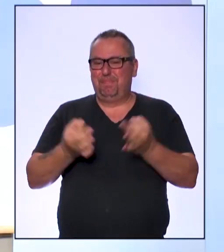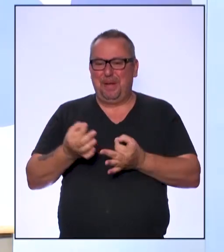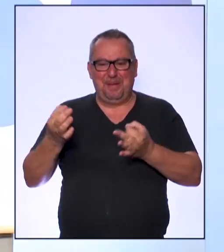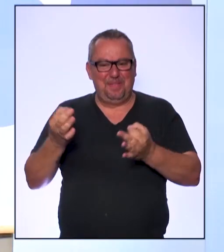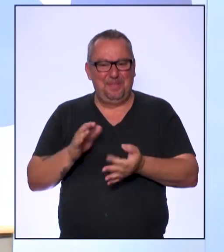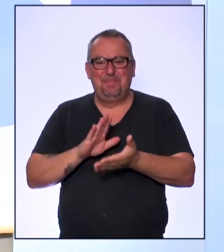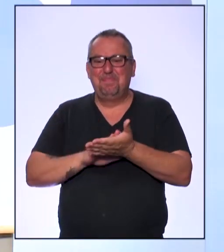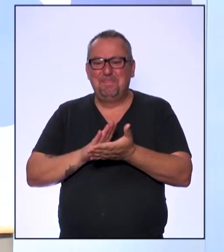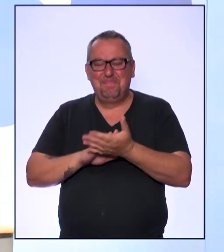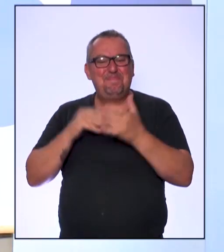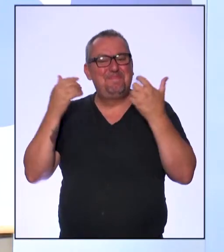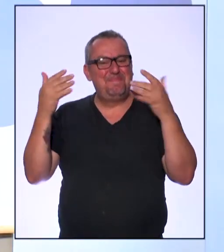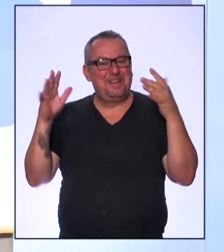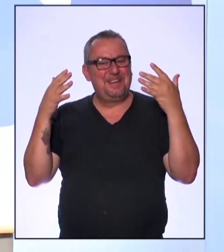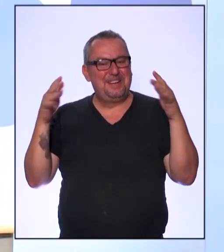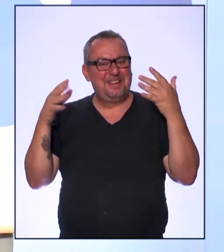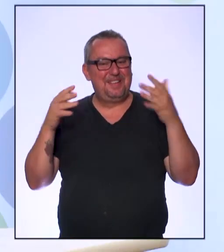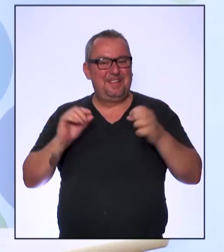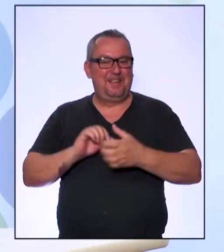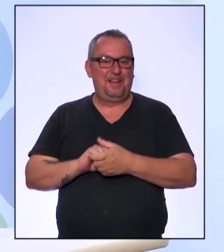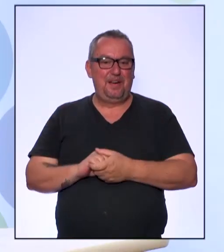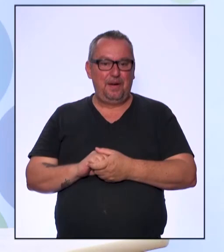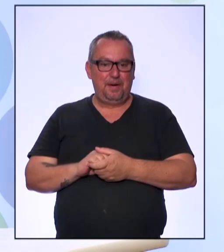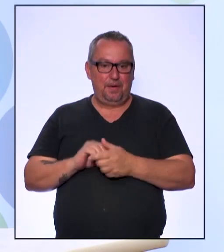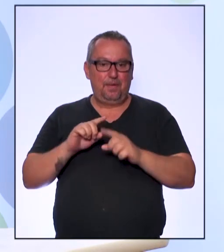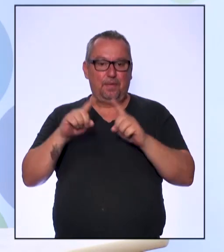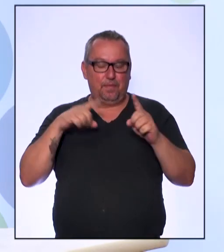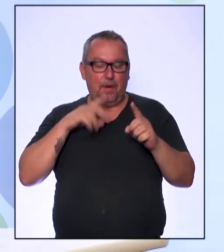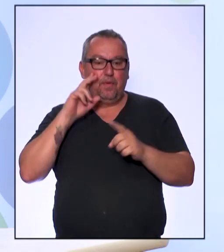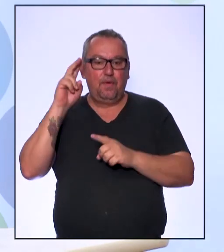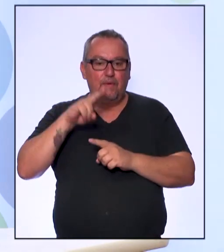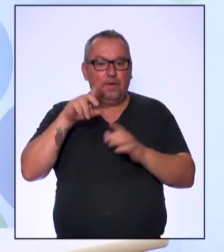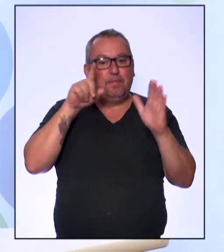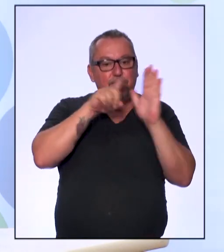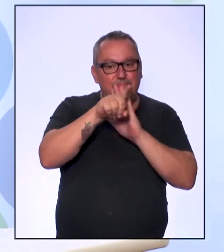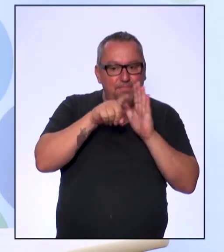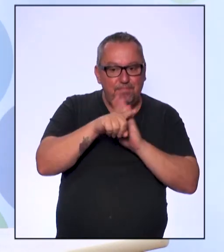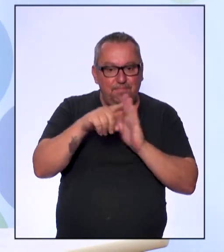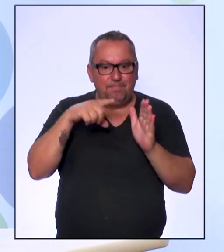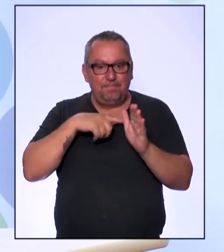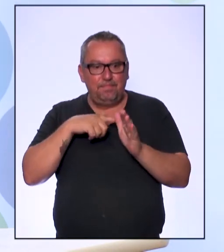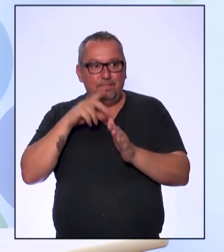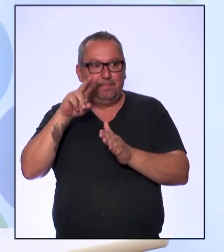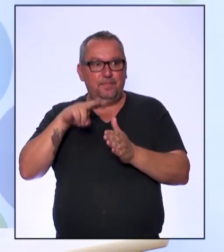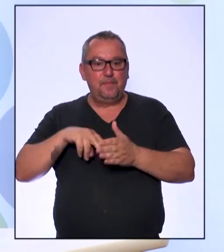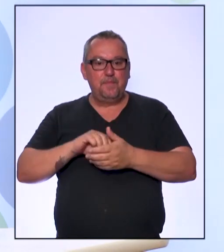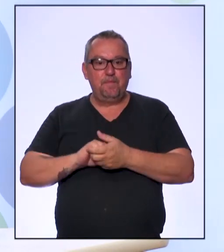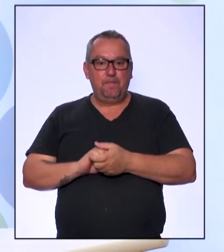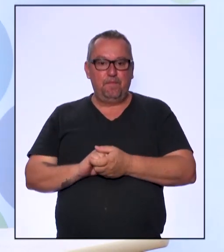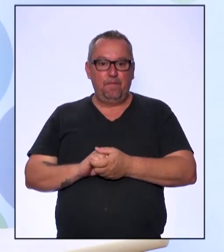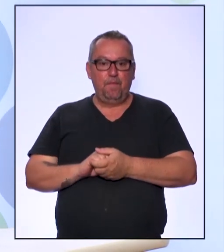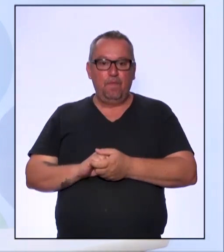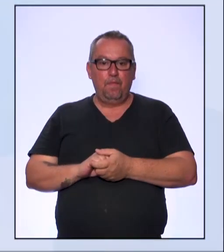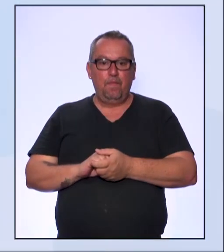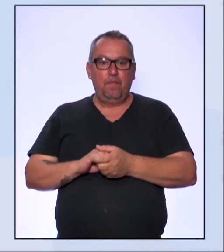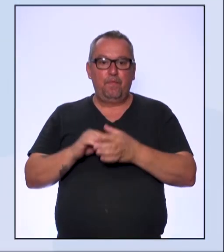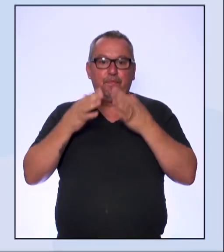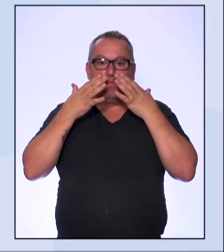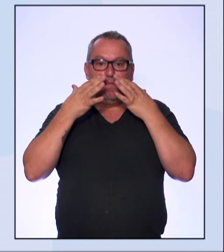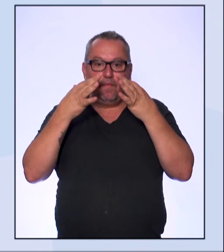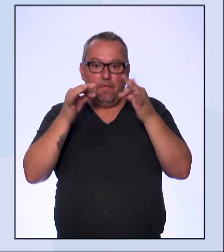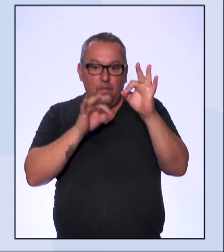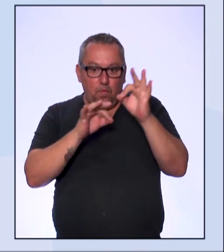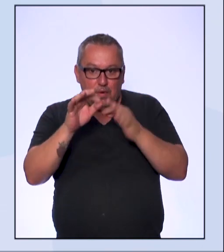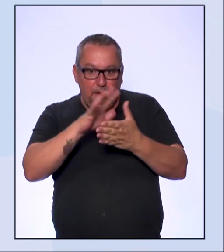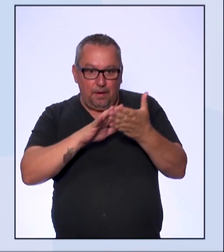nem precisa abrir o chat. Então vamos lá, mas vamos ler a questão, já está aí, né? Vamos lá. Então, observe a organização do